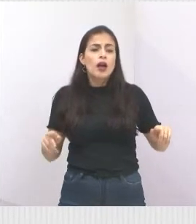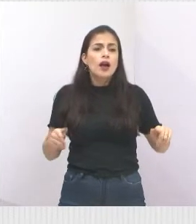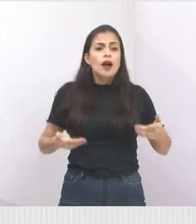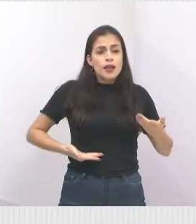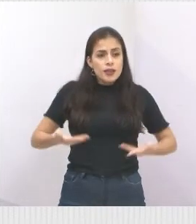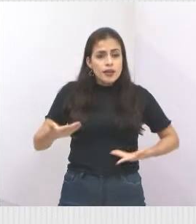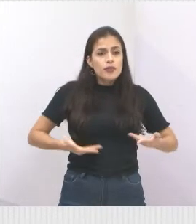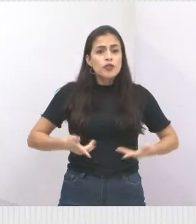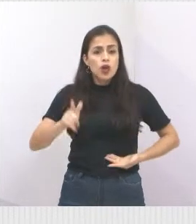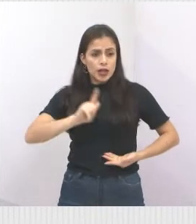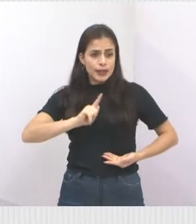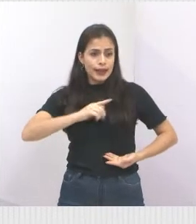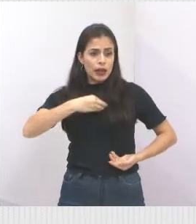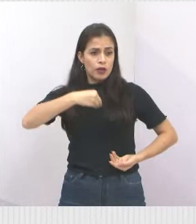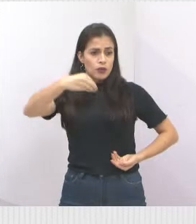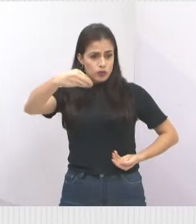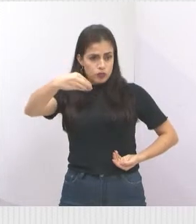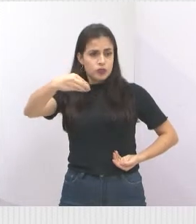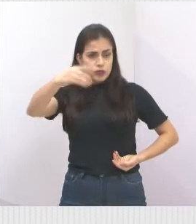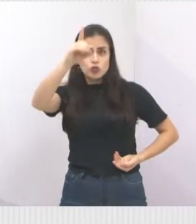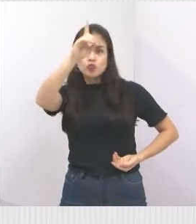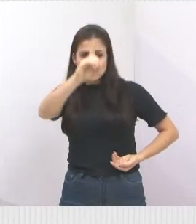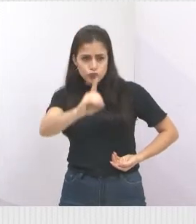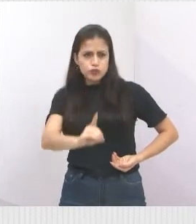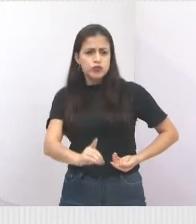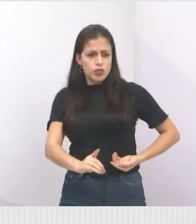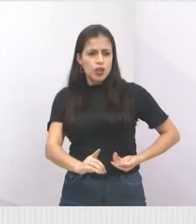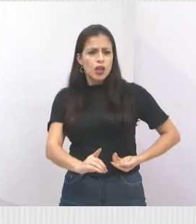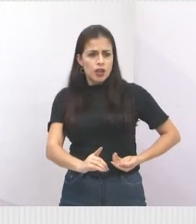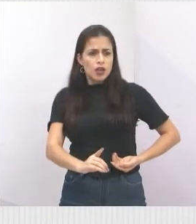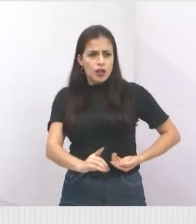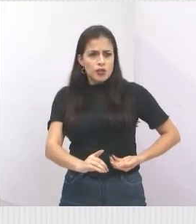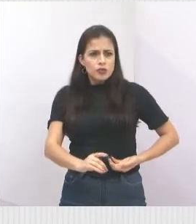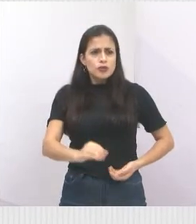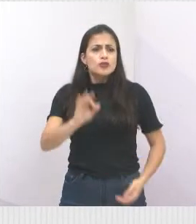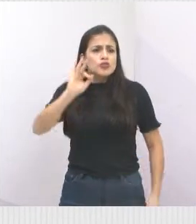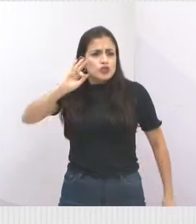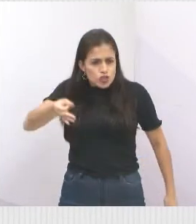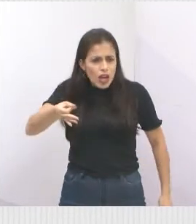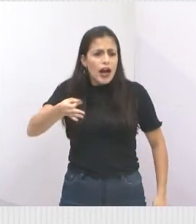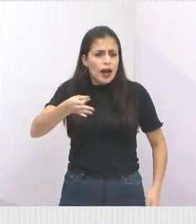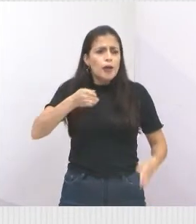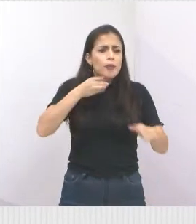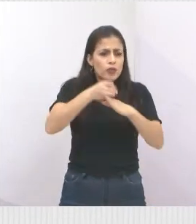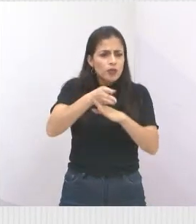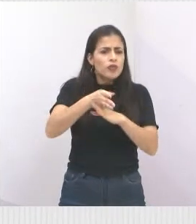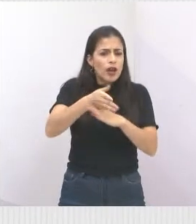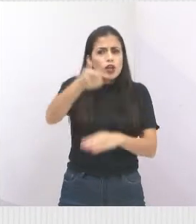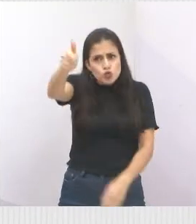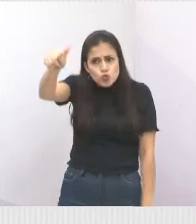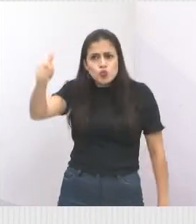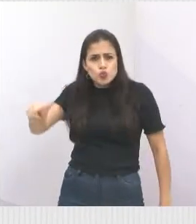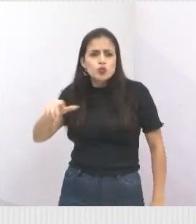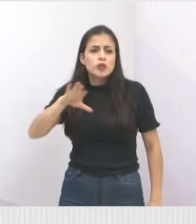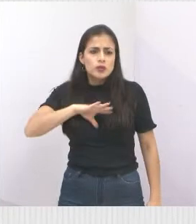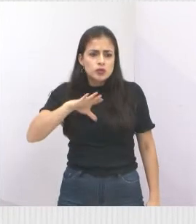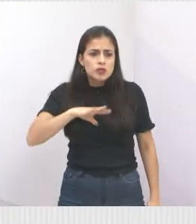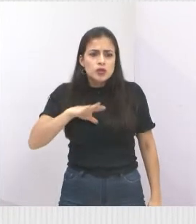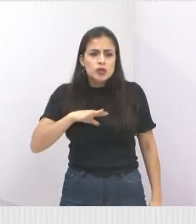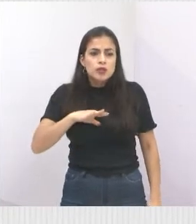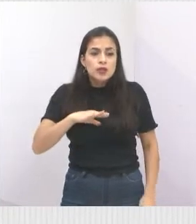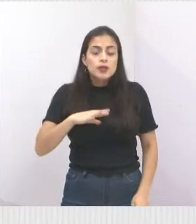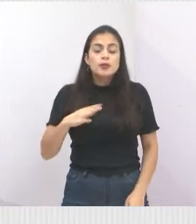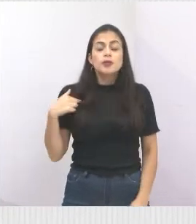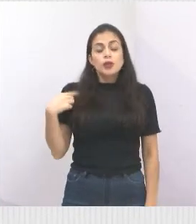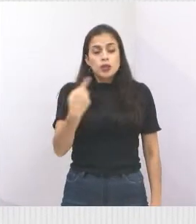deficientes isso já foi aprovado em alguns municípios e